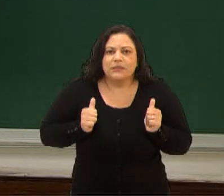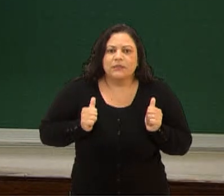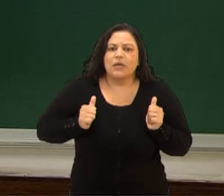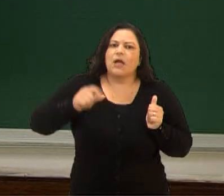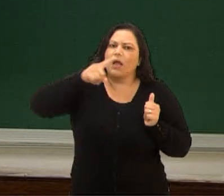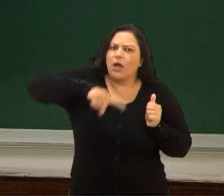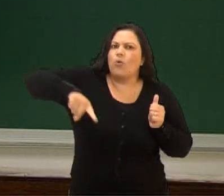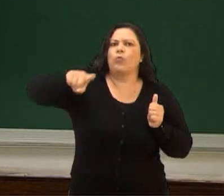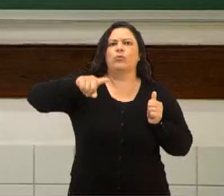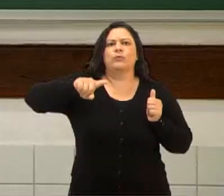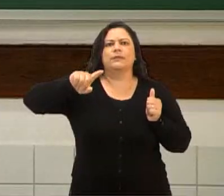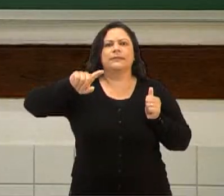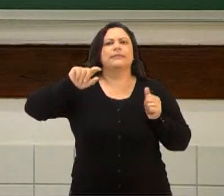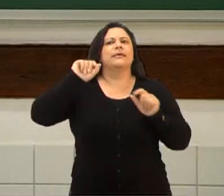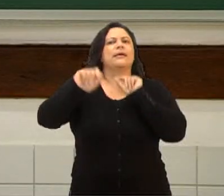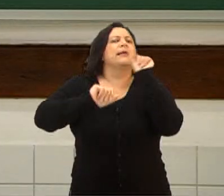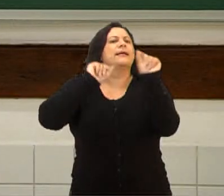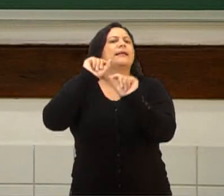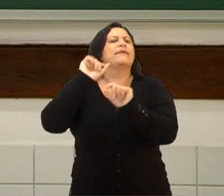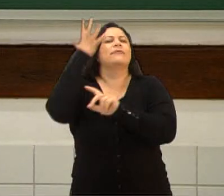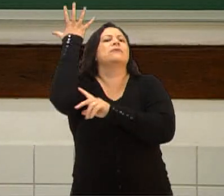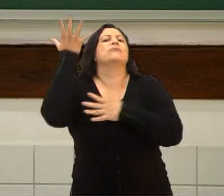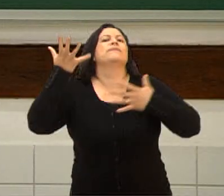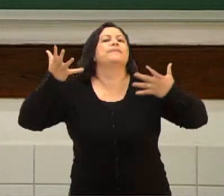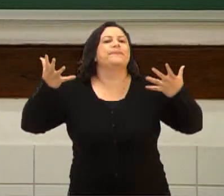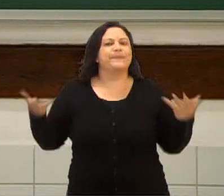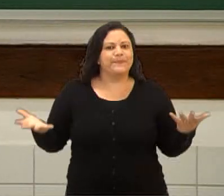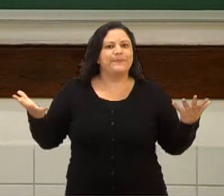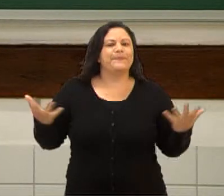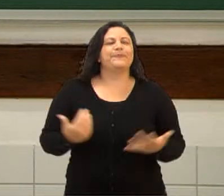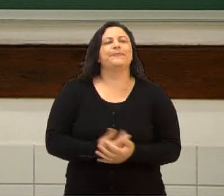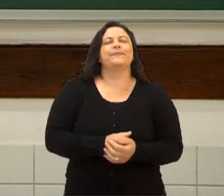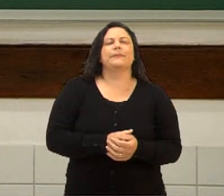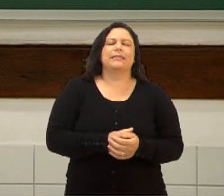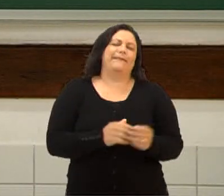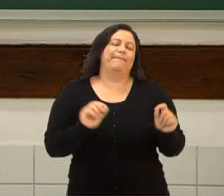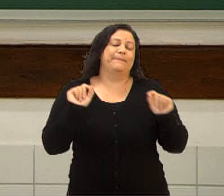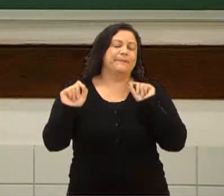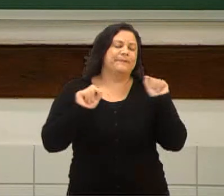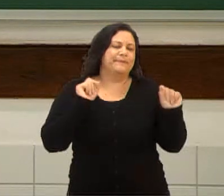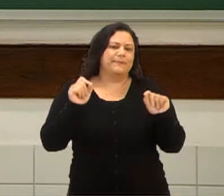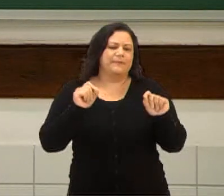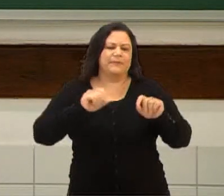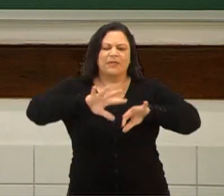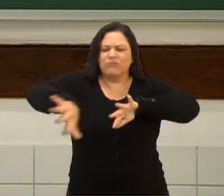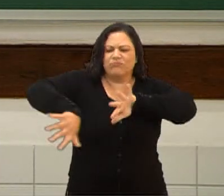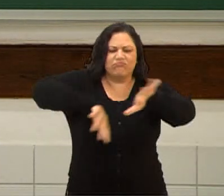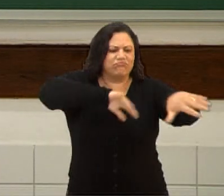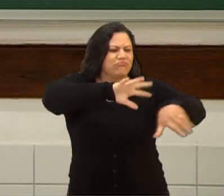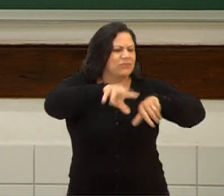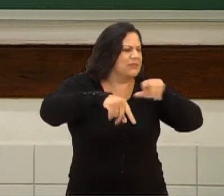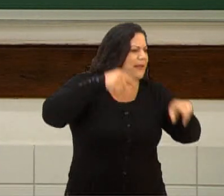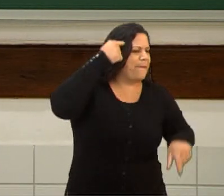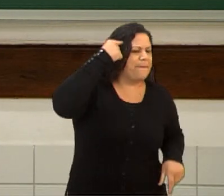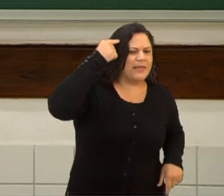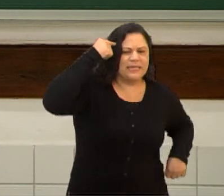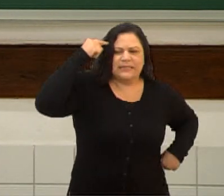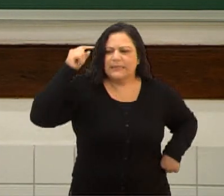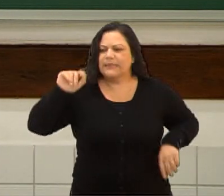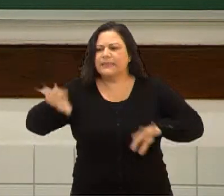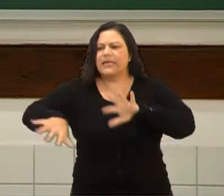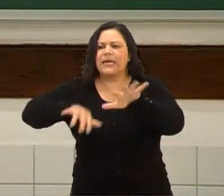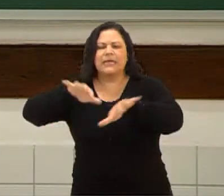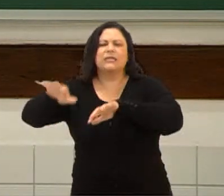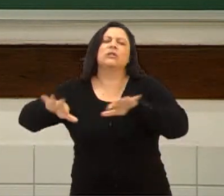uma travessura. E é bem isso mesmo, né? Quando a gente está lá em casa que não tem nada para fazer, aí você começa a fuçar em alguma coisa, pensar, dali a pouco você já faz